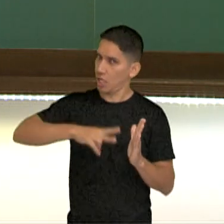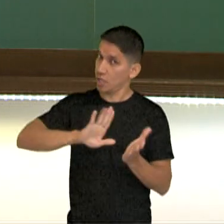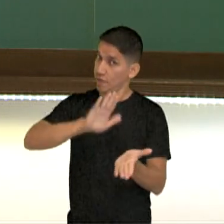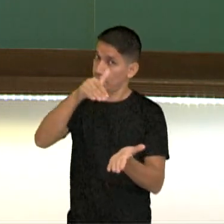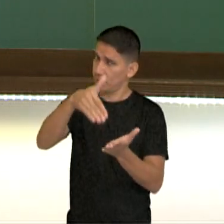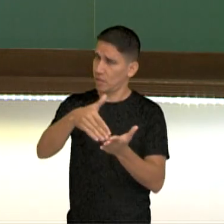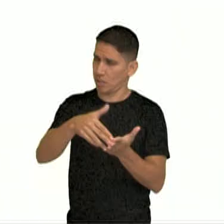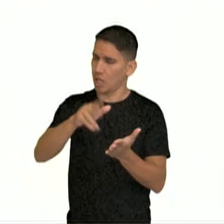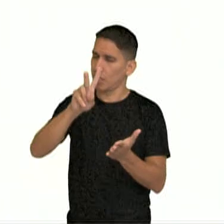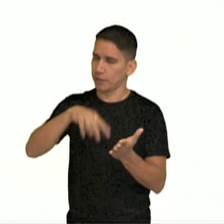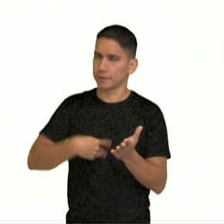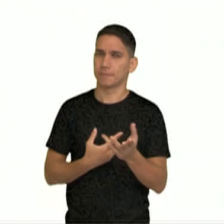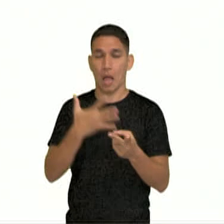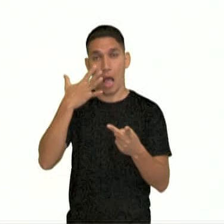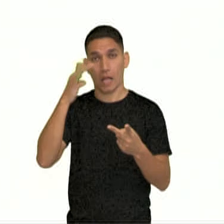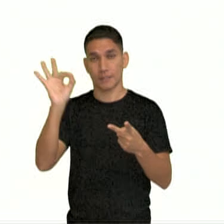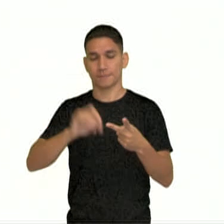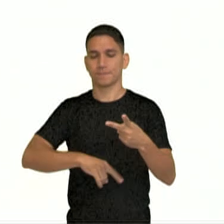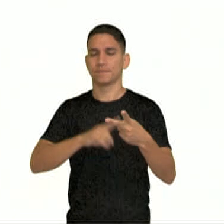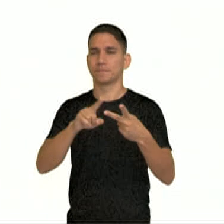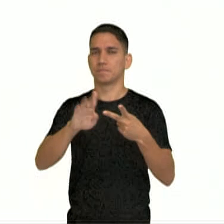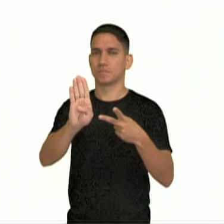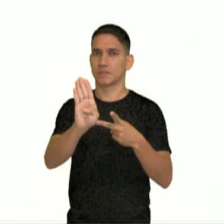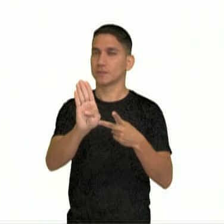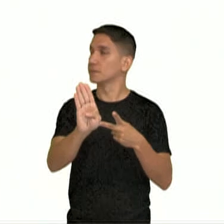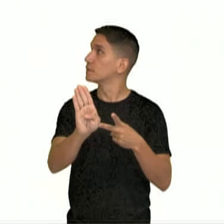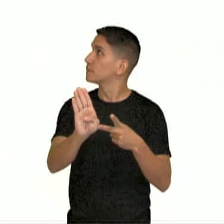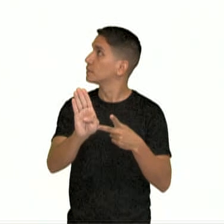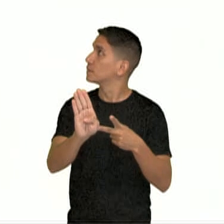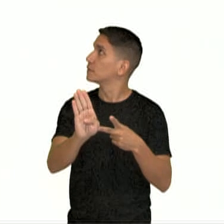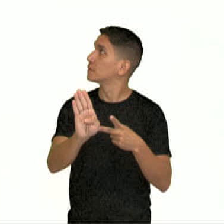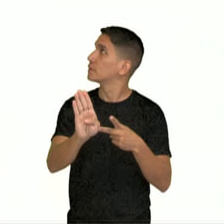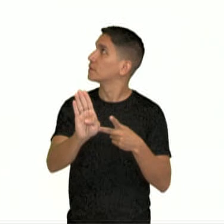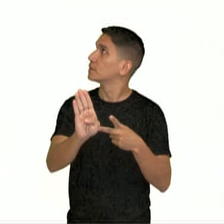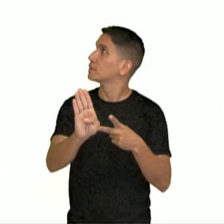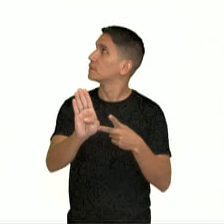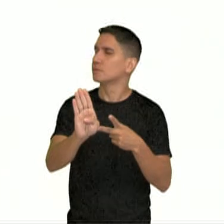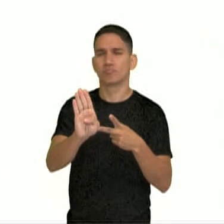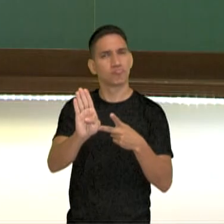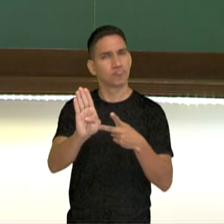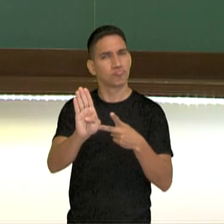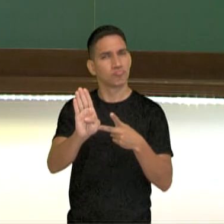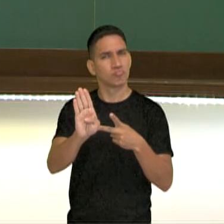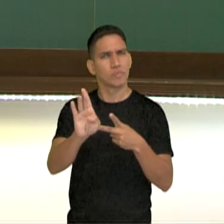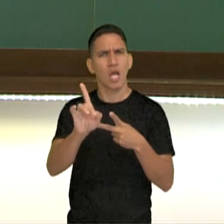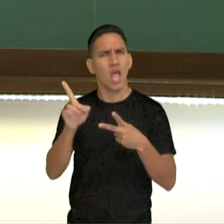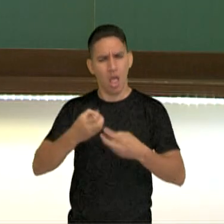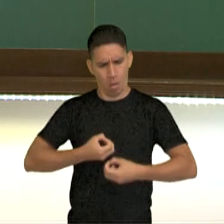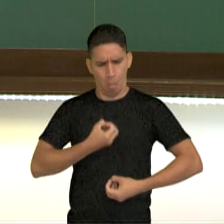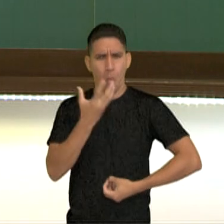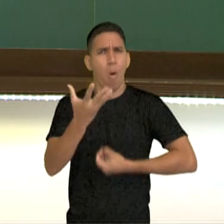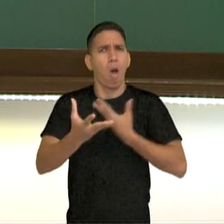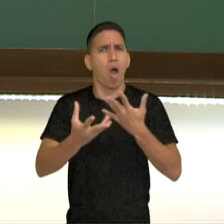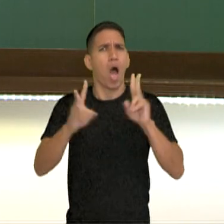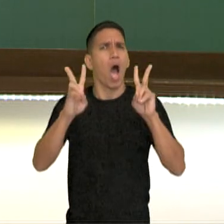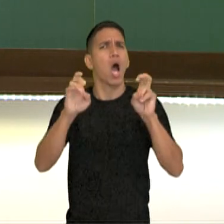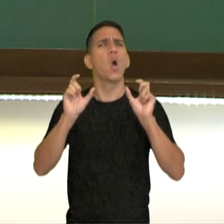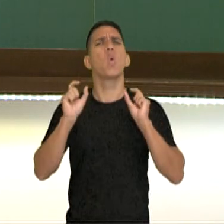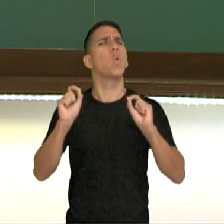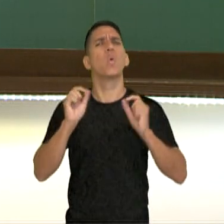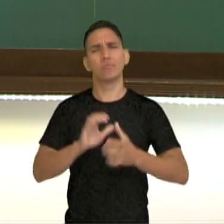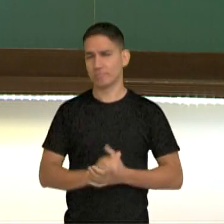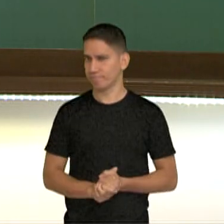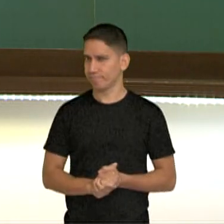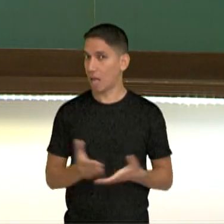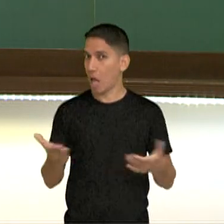presta bastante atenção. E letra B, what is the poem about? Sobre o que é esse poema?